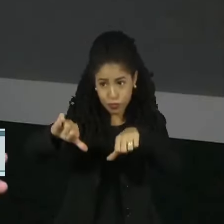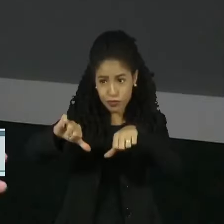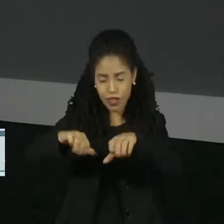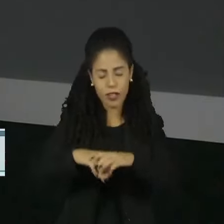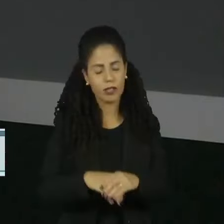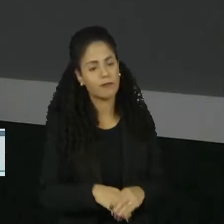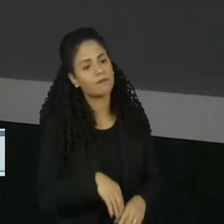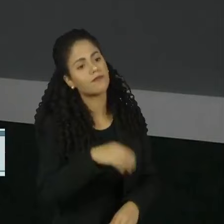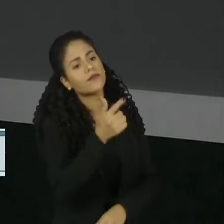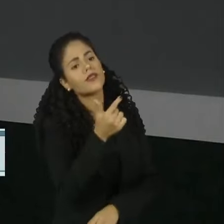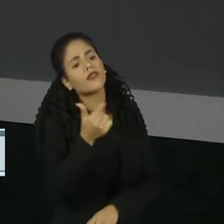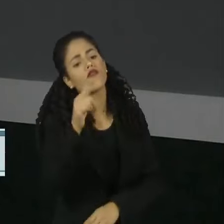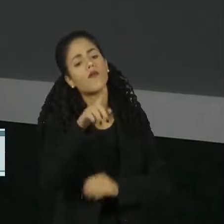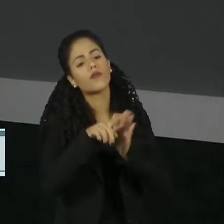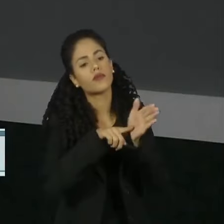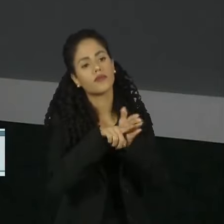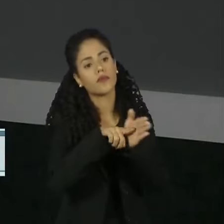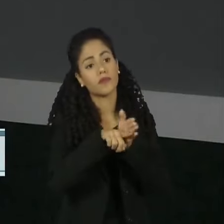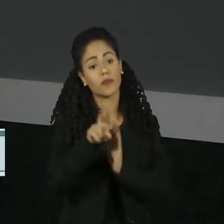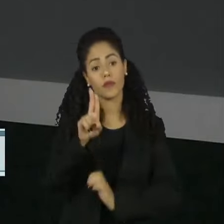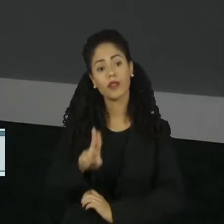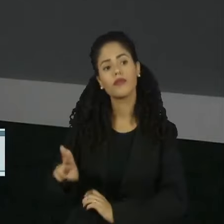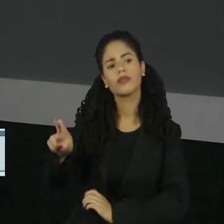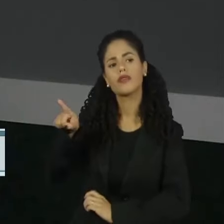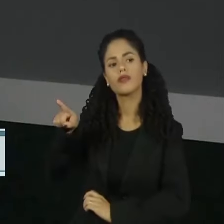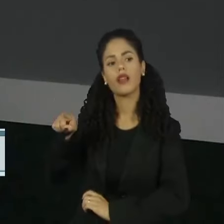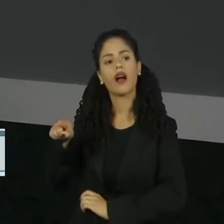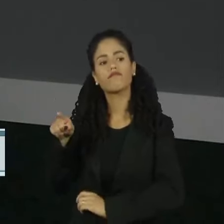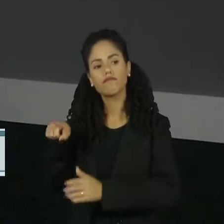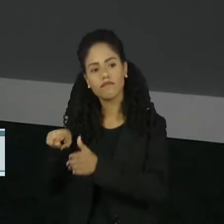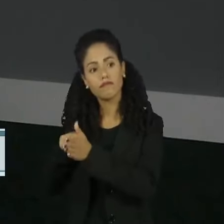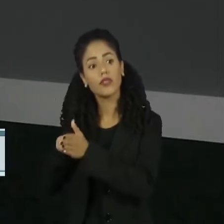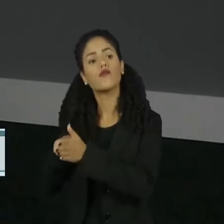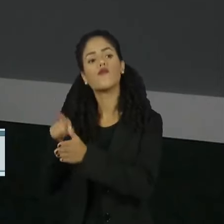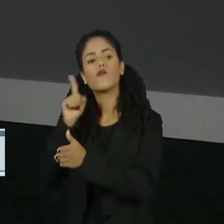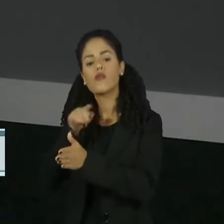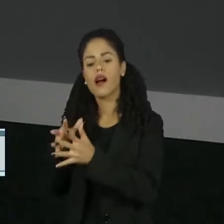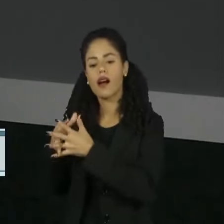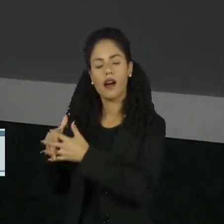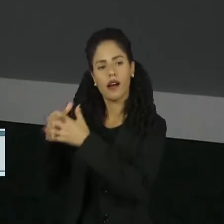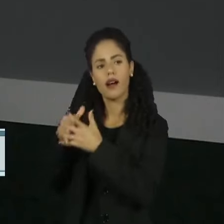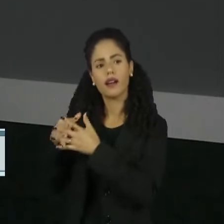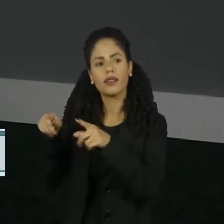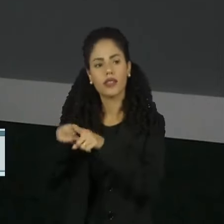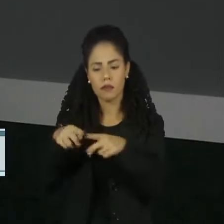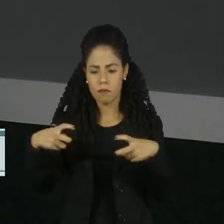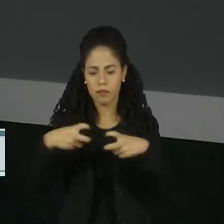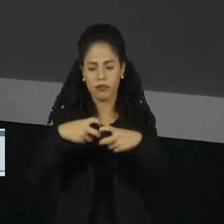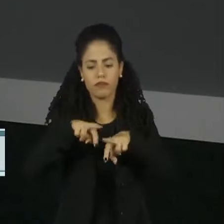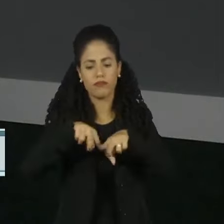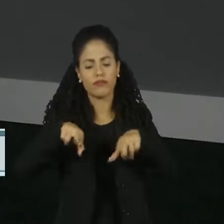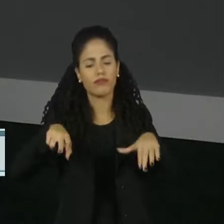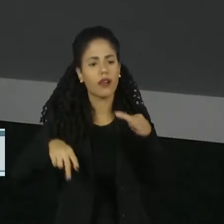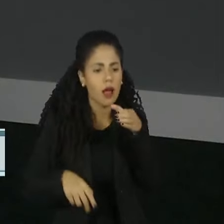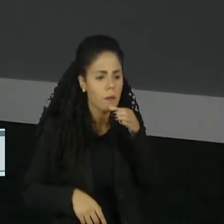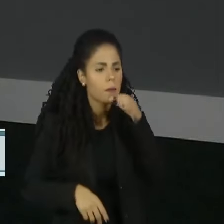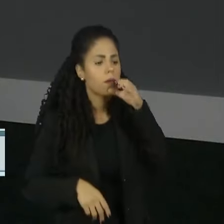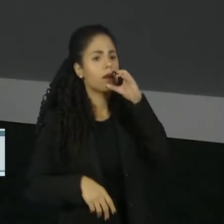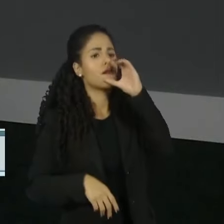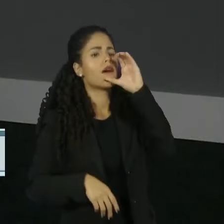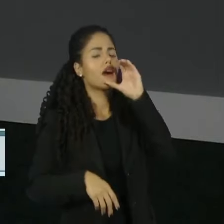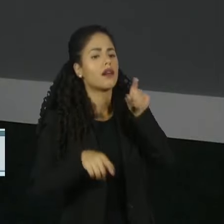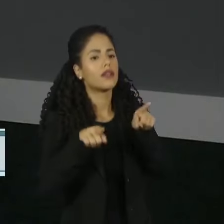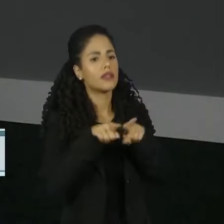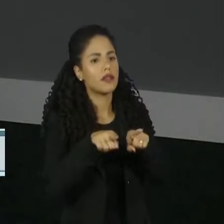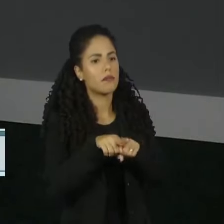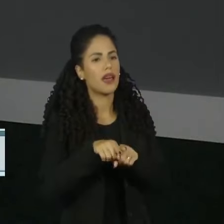outra pesquisa, essa de uma universidade dos Estados Unidos, aponta a relação do consumo dessas bebidas energéticas com o aumento do consumo